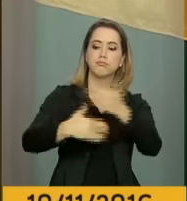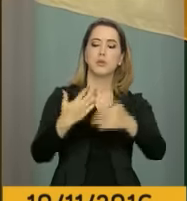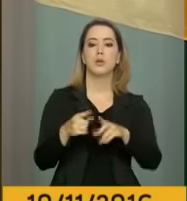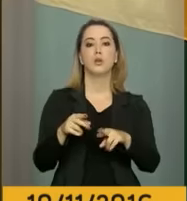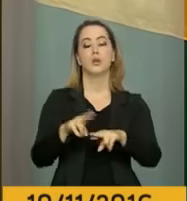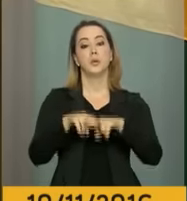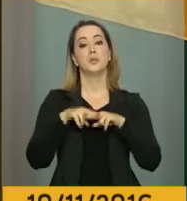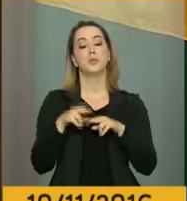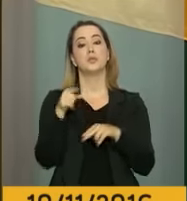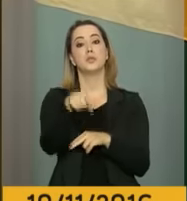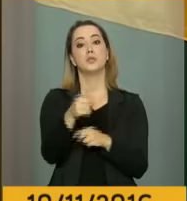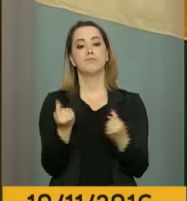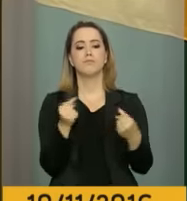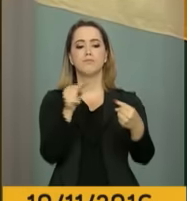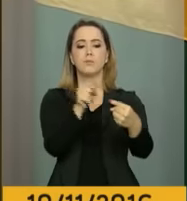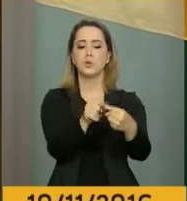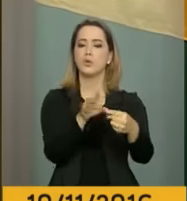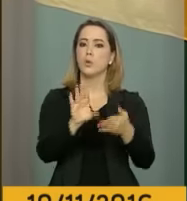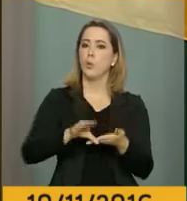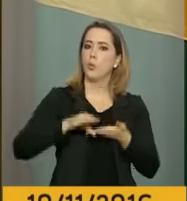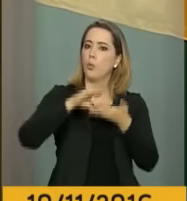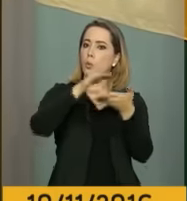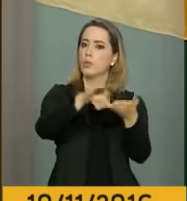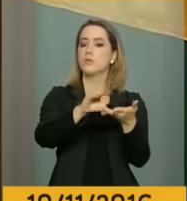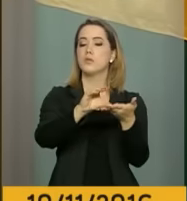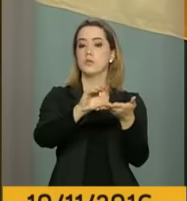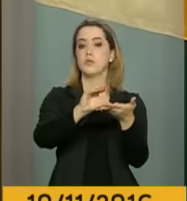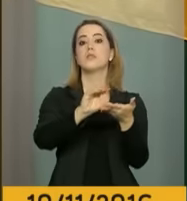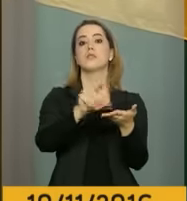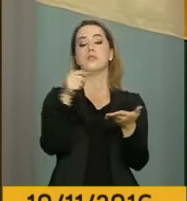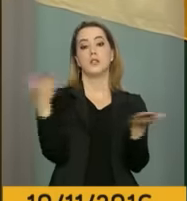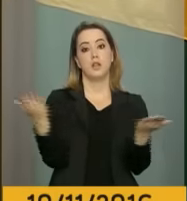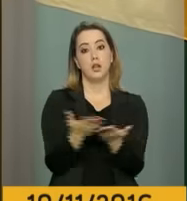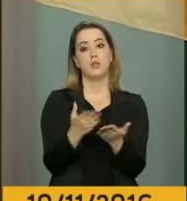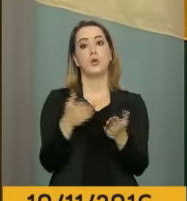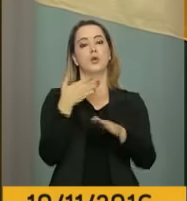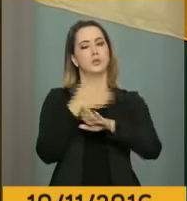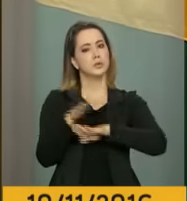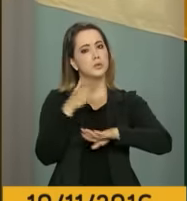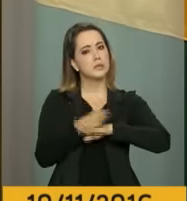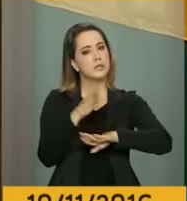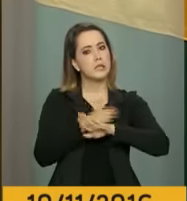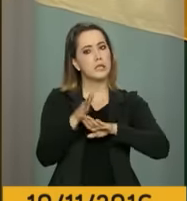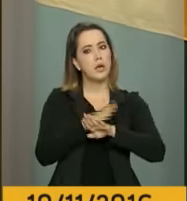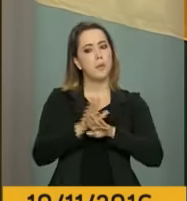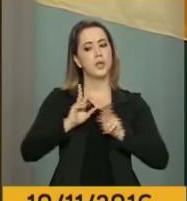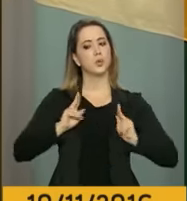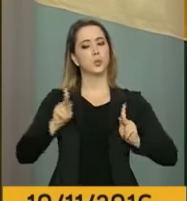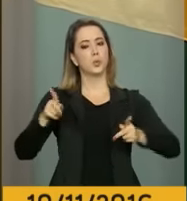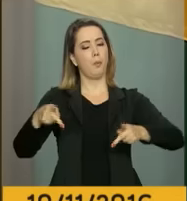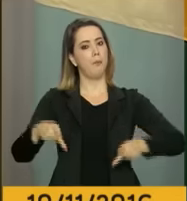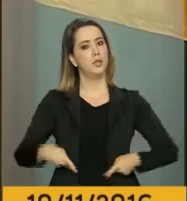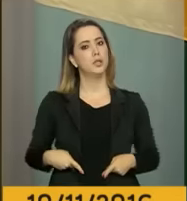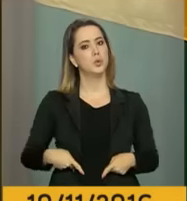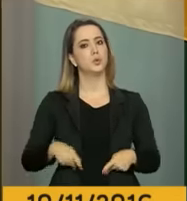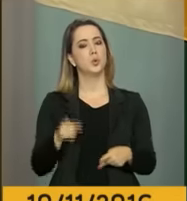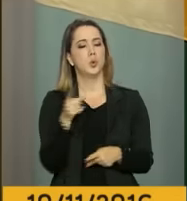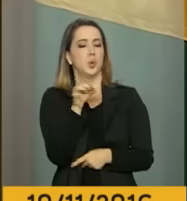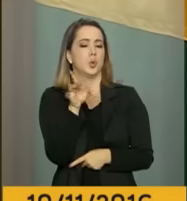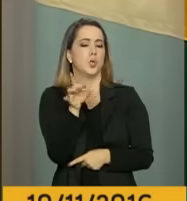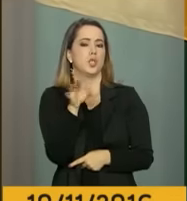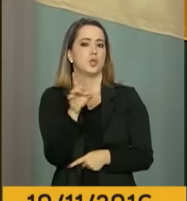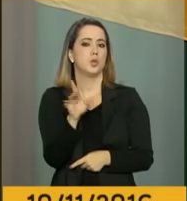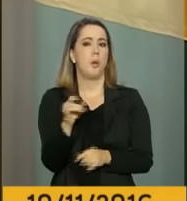Portanto, a ênfase do Conselho na formação do capital humano, e foi o que acabou de acontecer agora, né? Não é